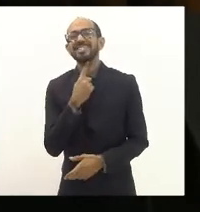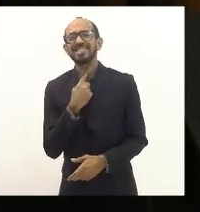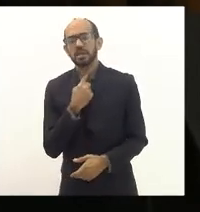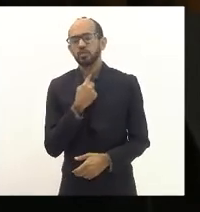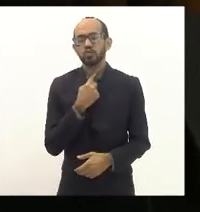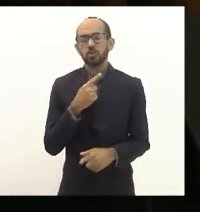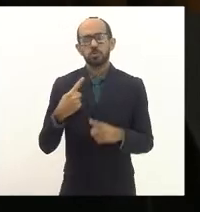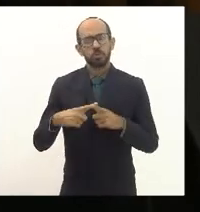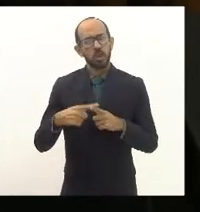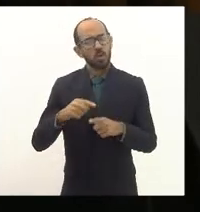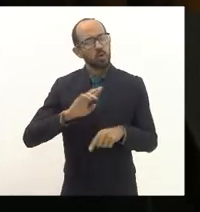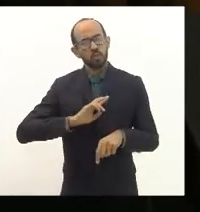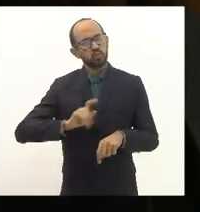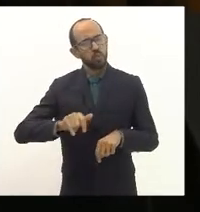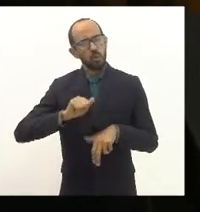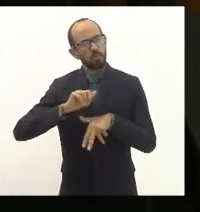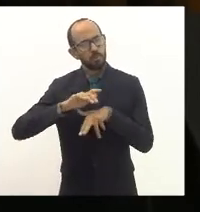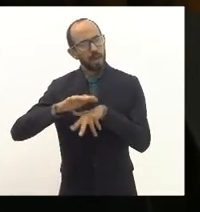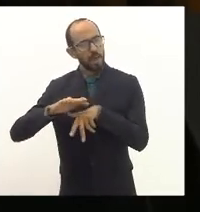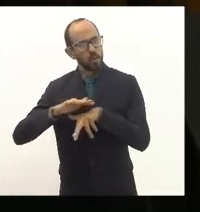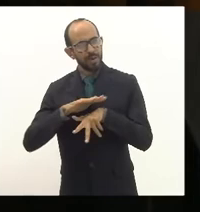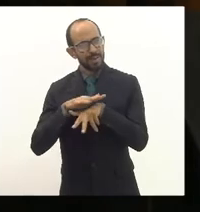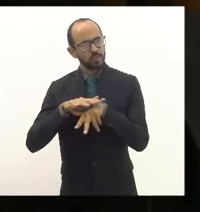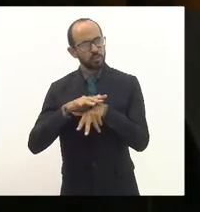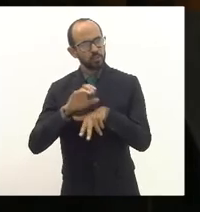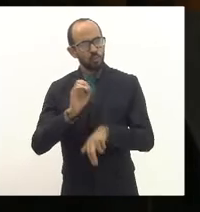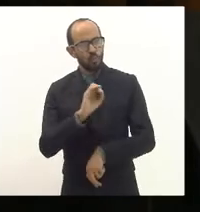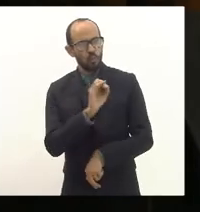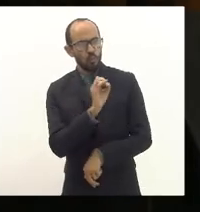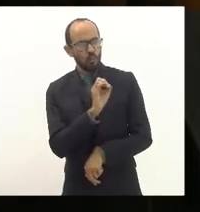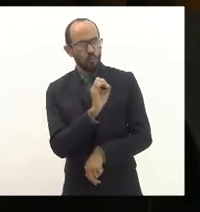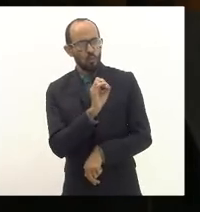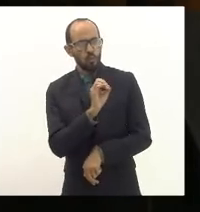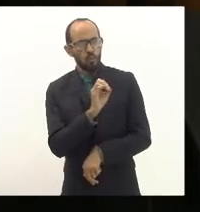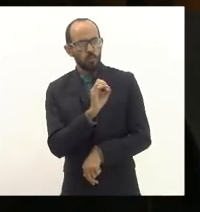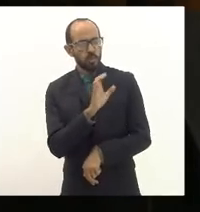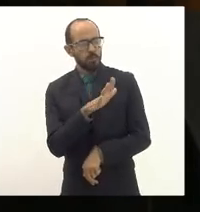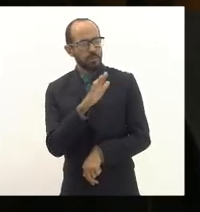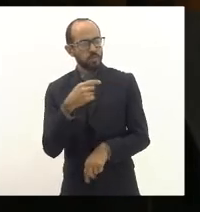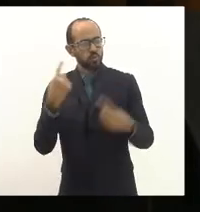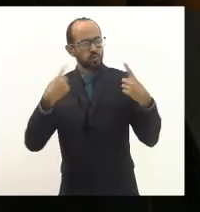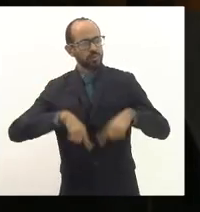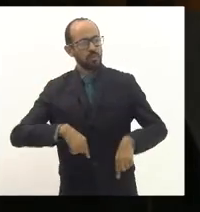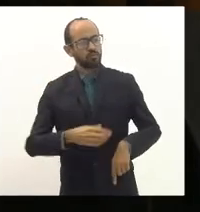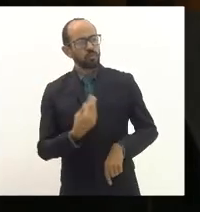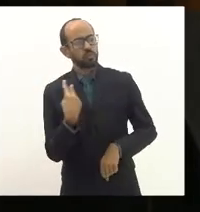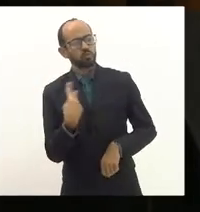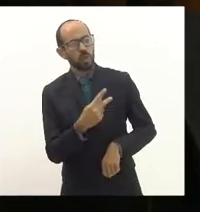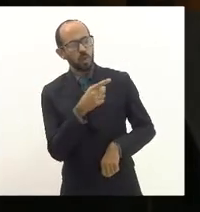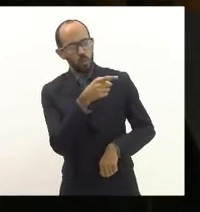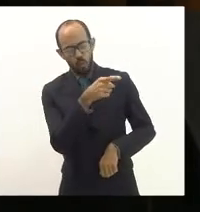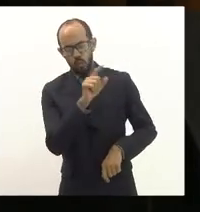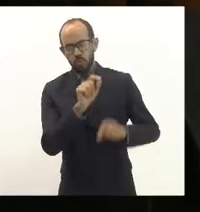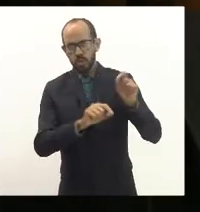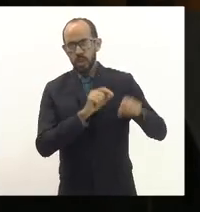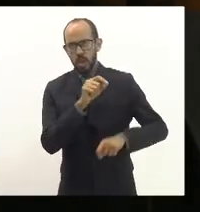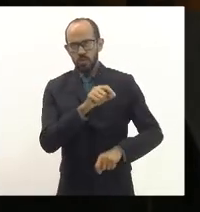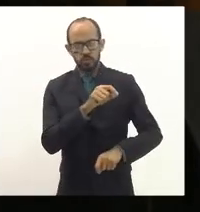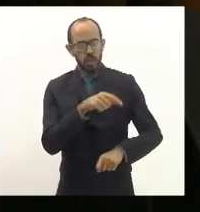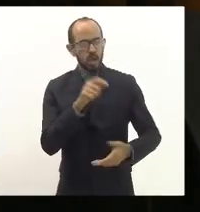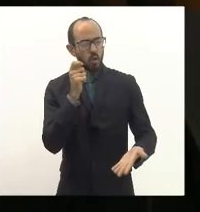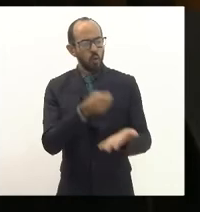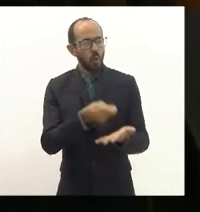eu não sou marionete de ninguém. Agora eu desafio o senhor a cobrar,